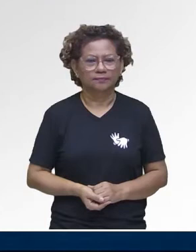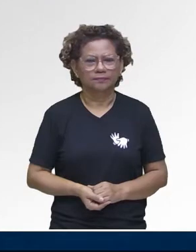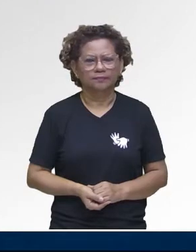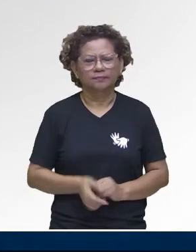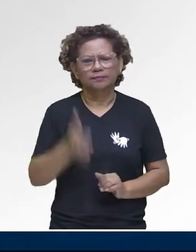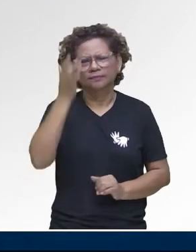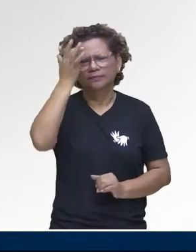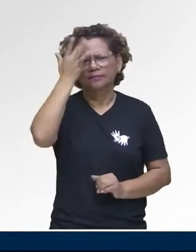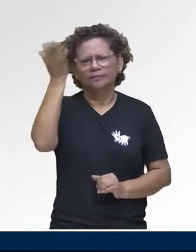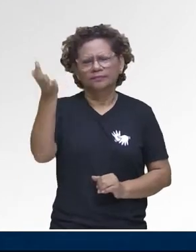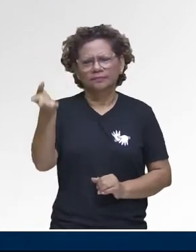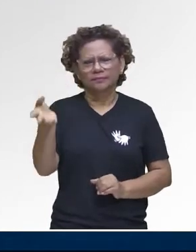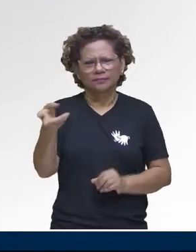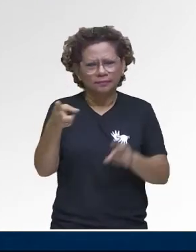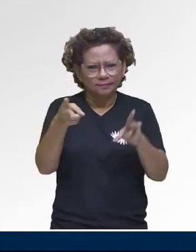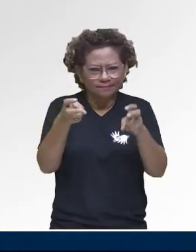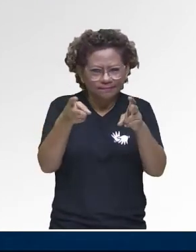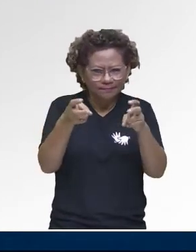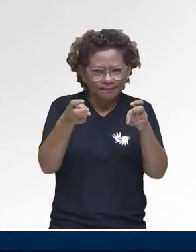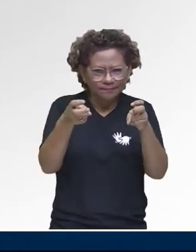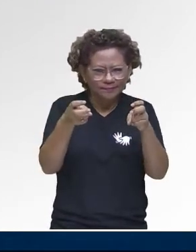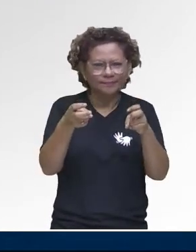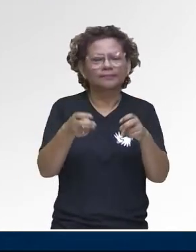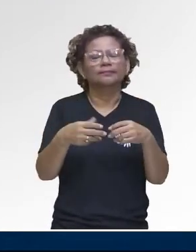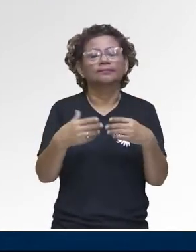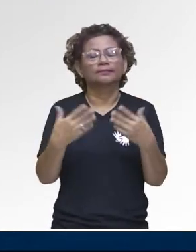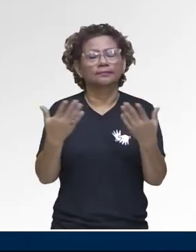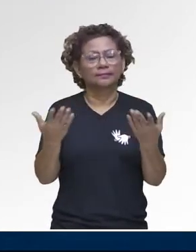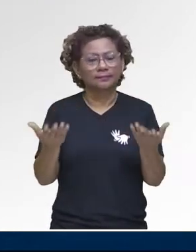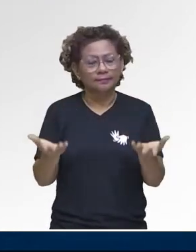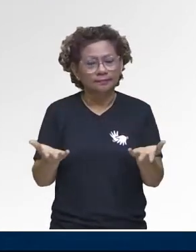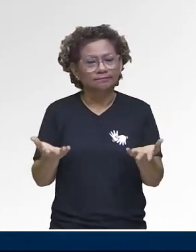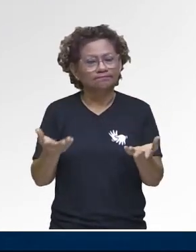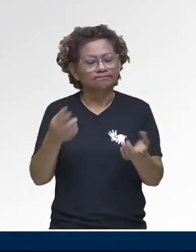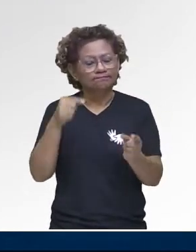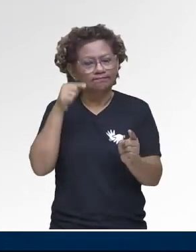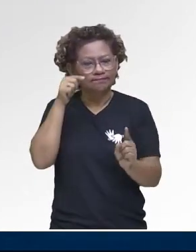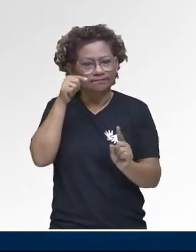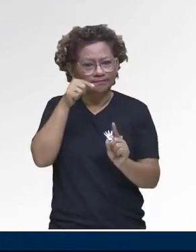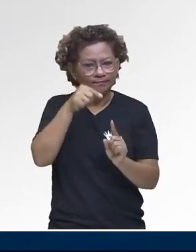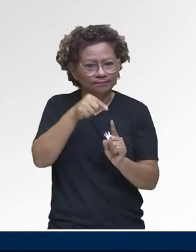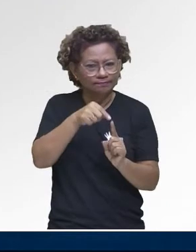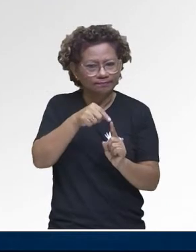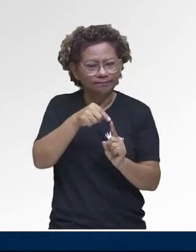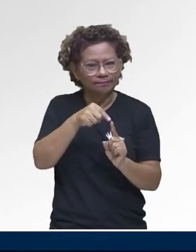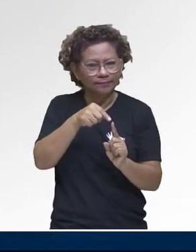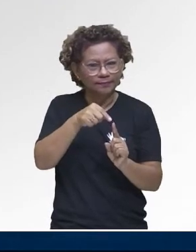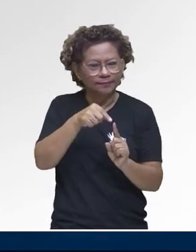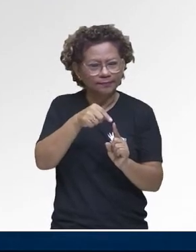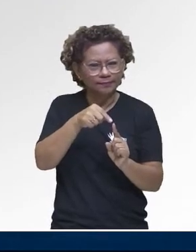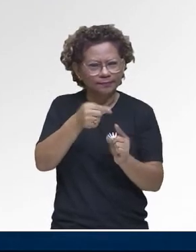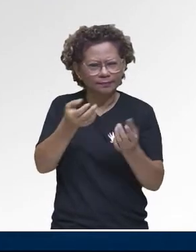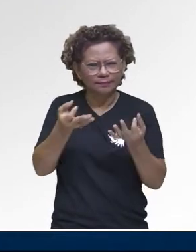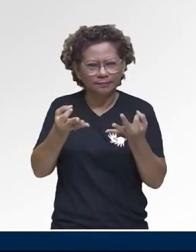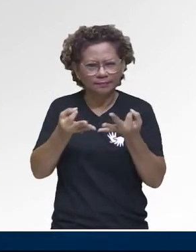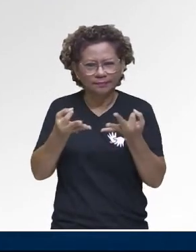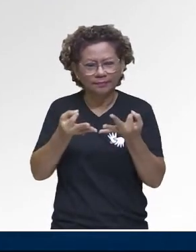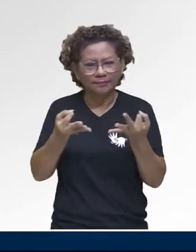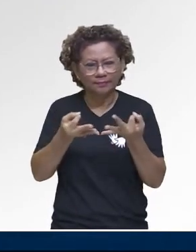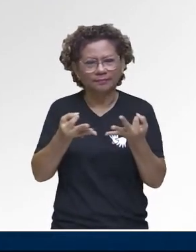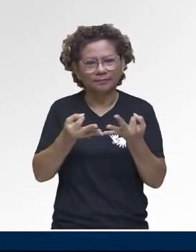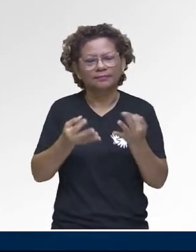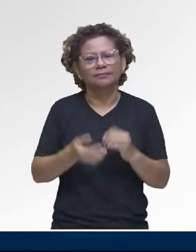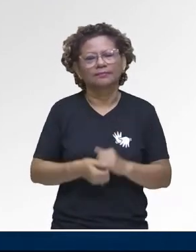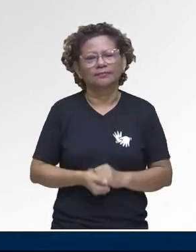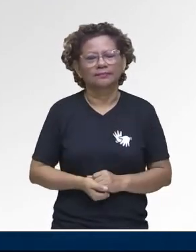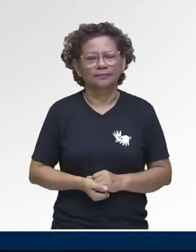R$12,06, ok? Bom, de maneira bem objetiva, a gente apresentou aqui para vocês nessa situação. E nós vamos